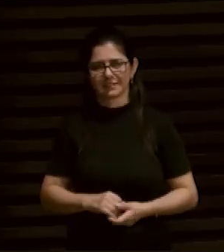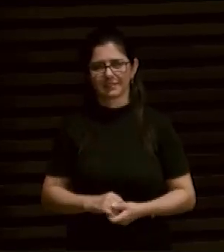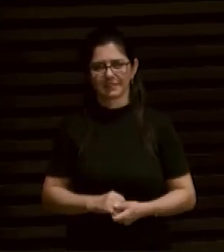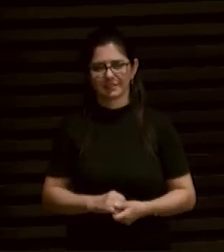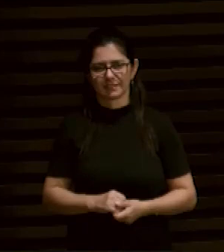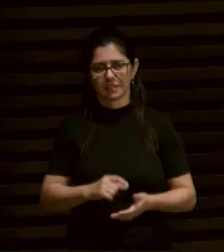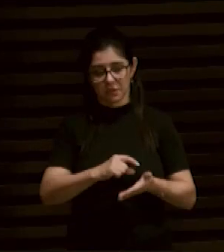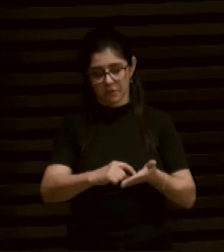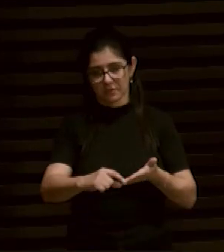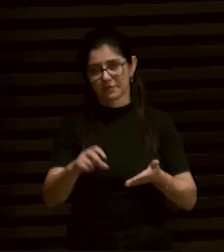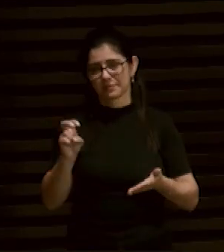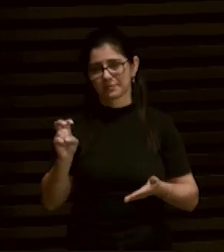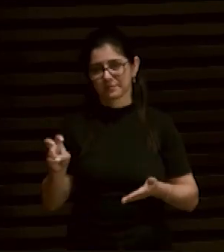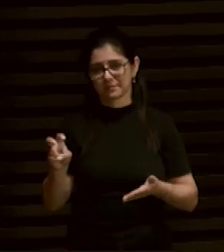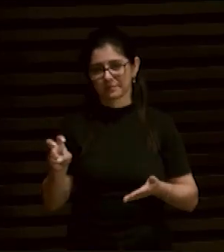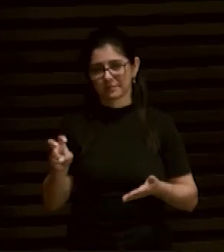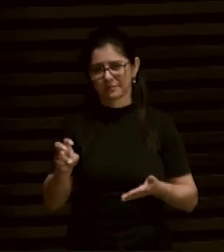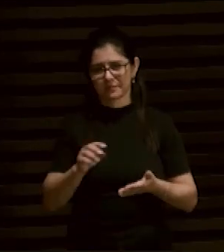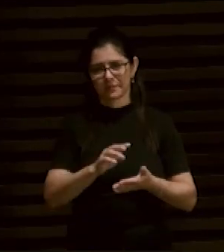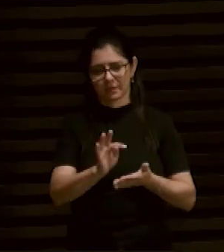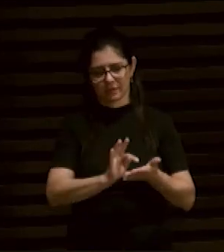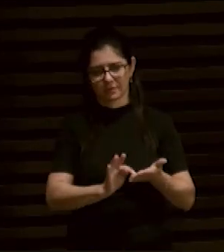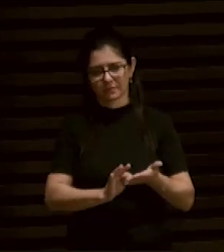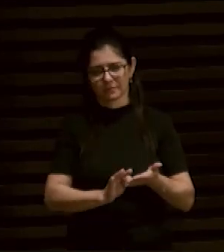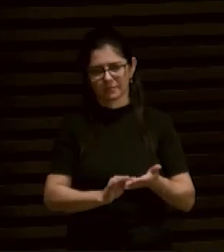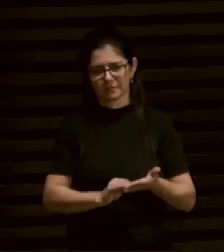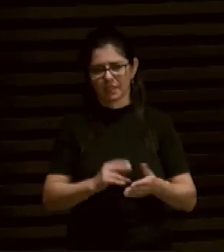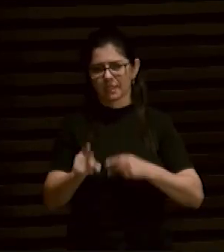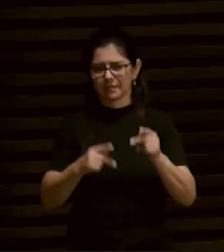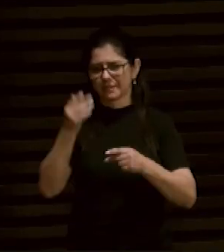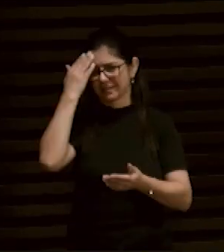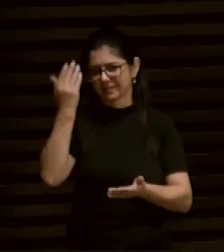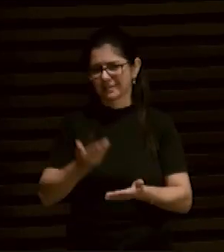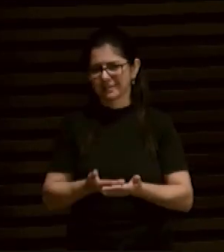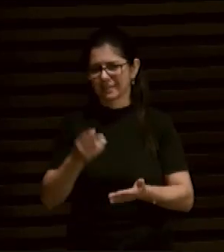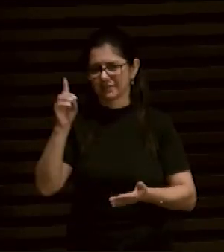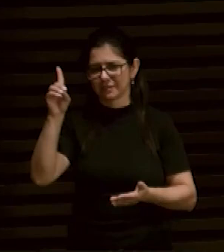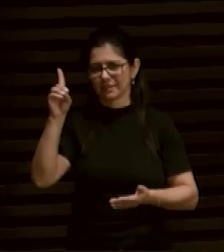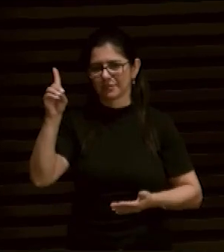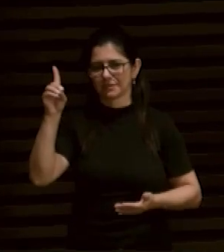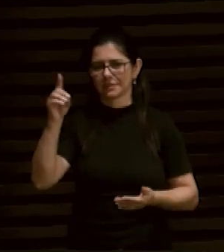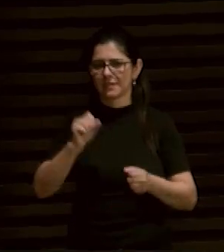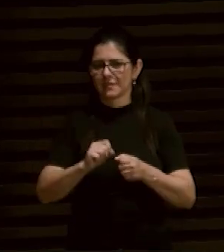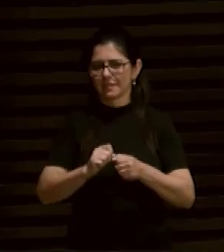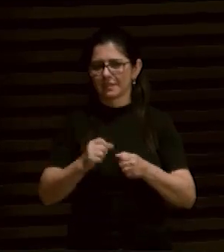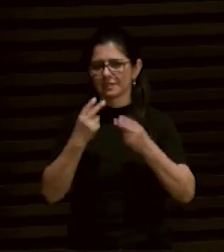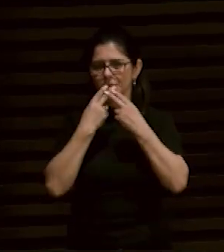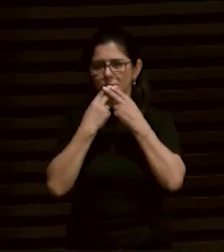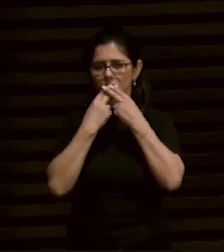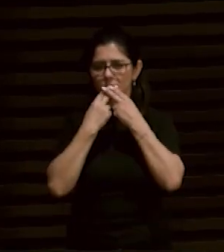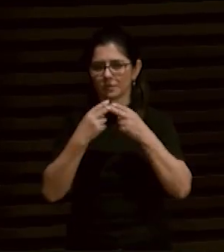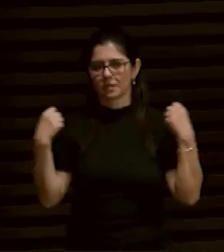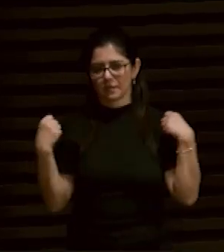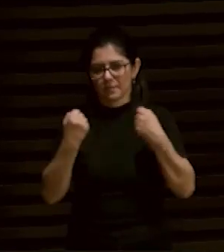No versículo 5, irmãos, o texto vai falar que os ninivitas creram em Deus e proclamaram um jejum e vestiram-se de panos de saco,